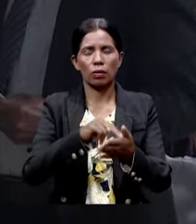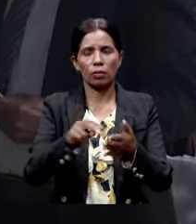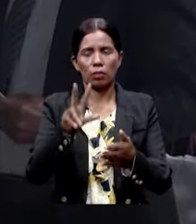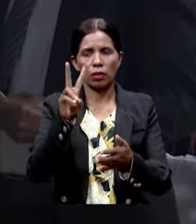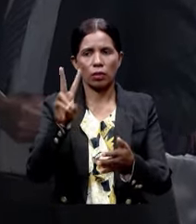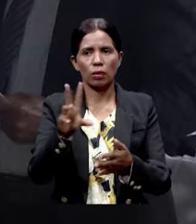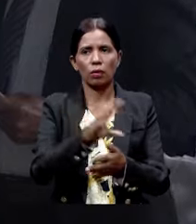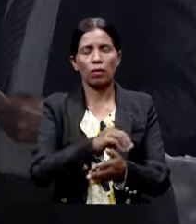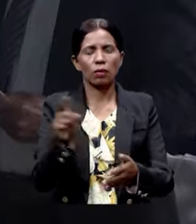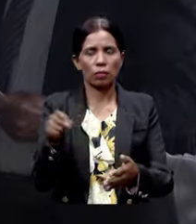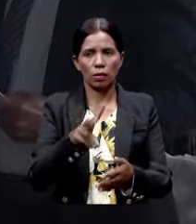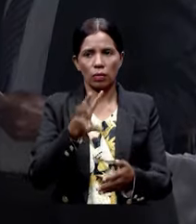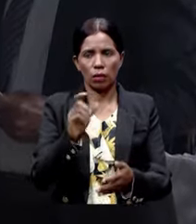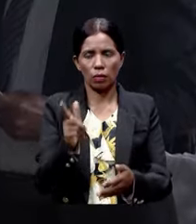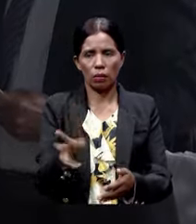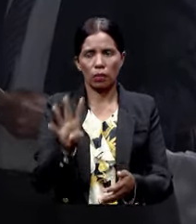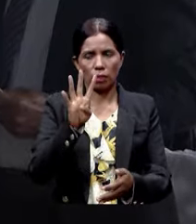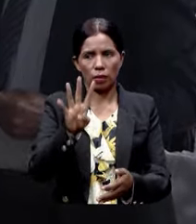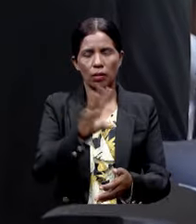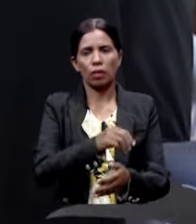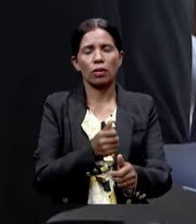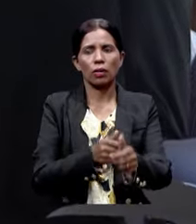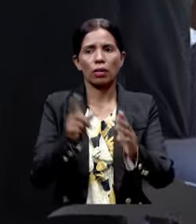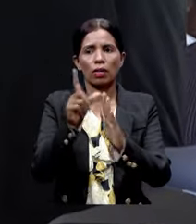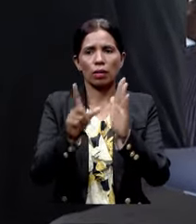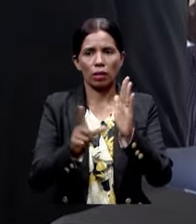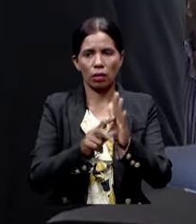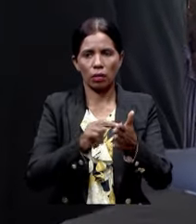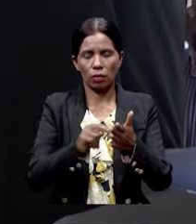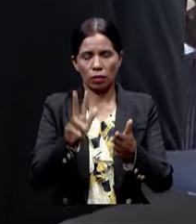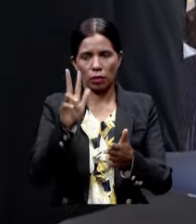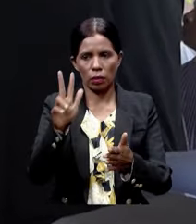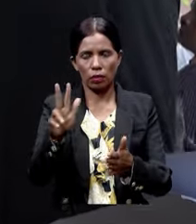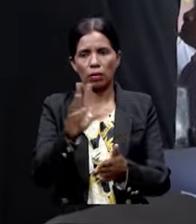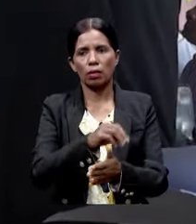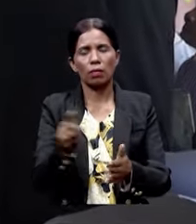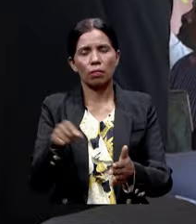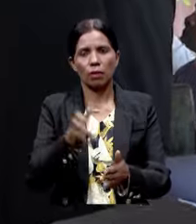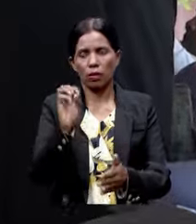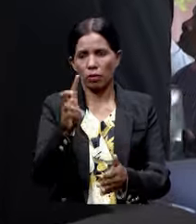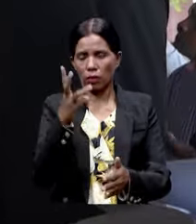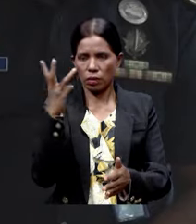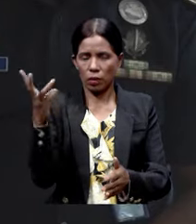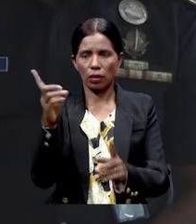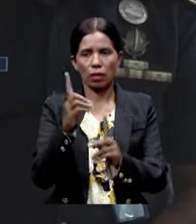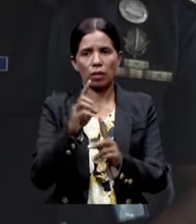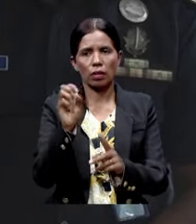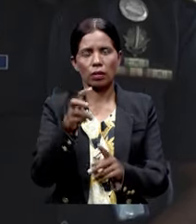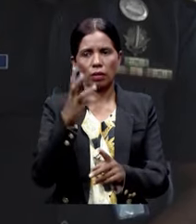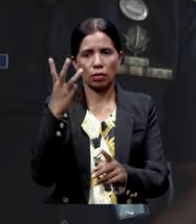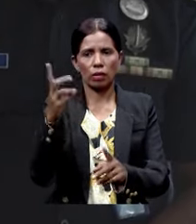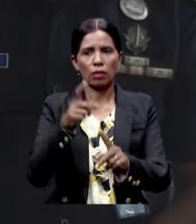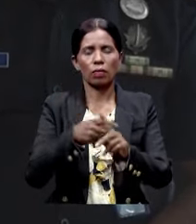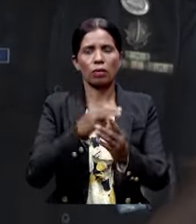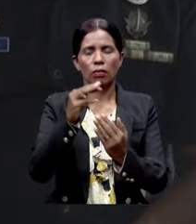Barra Ida Barra Rehun Rua Rorecenhat, baseia para decreto lei número Tolo Barra Rehun Rua Sarorecenen e a Loron Sarorecenen